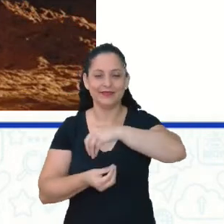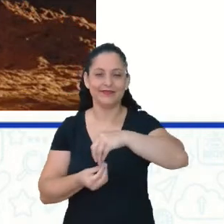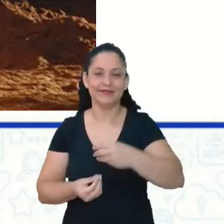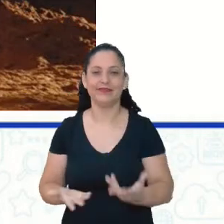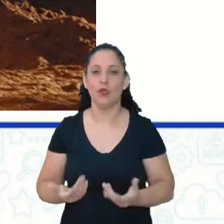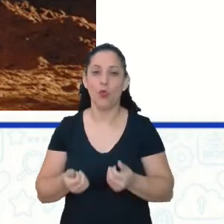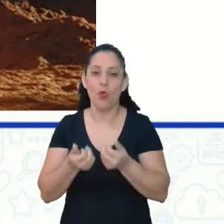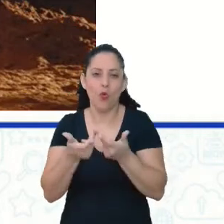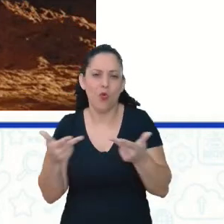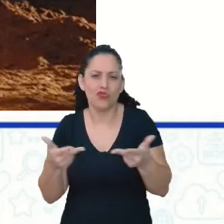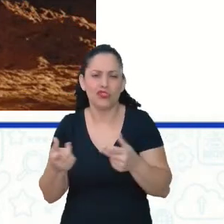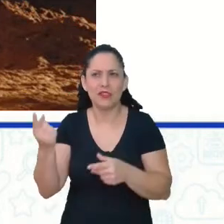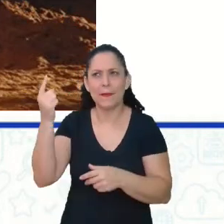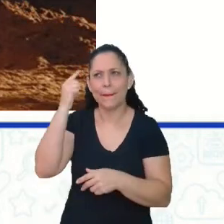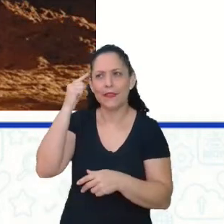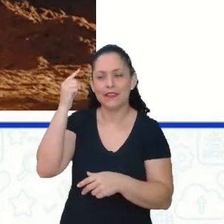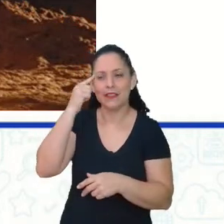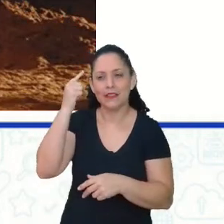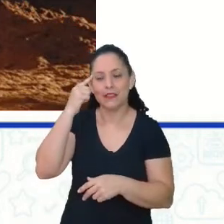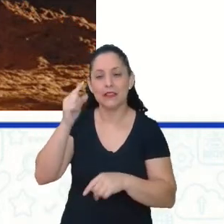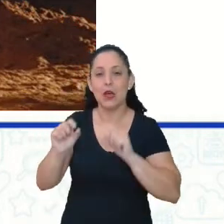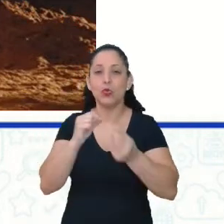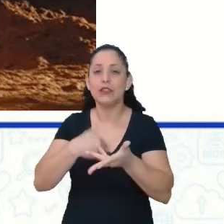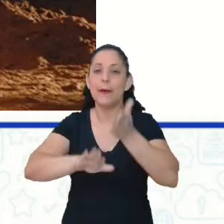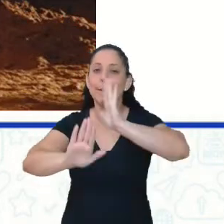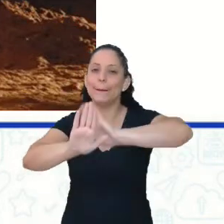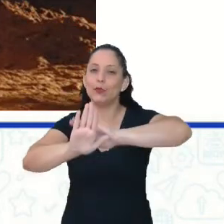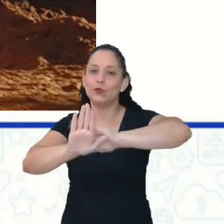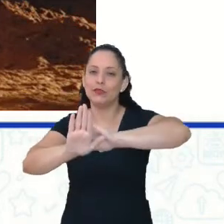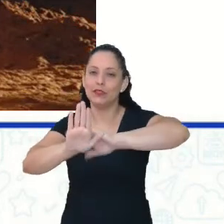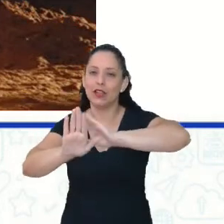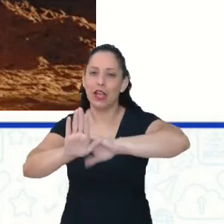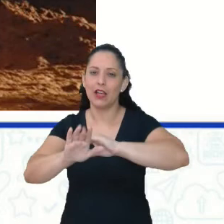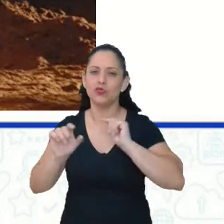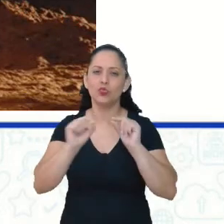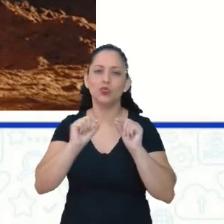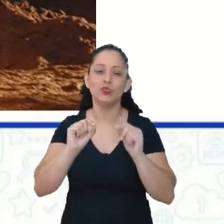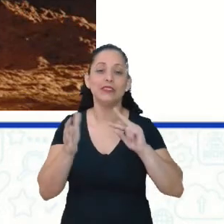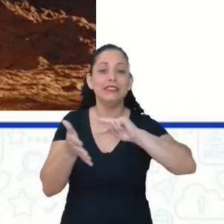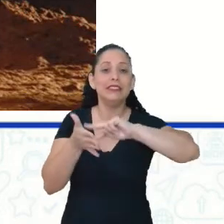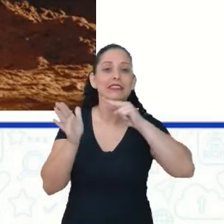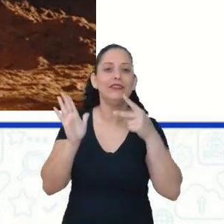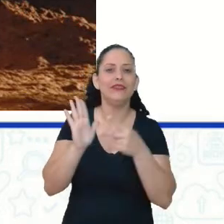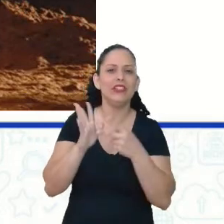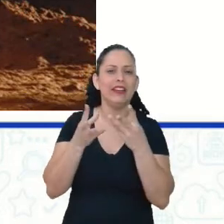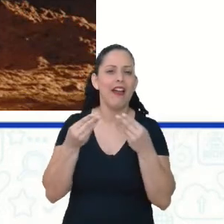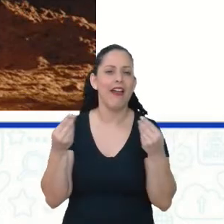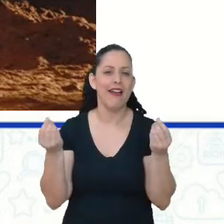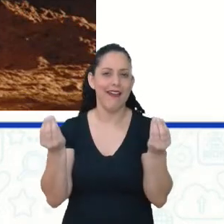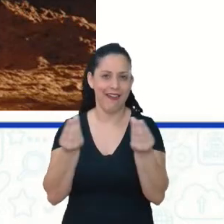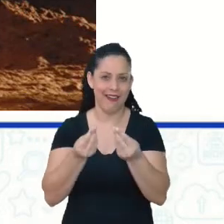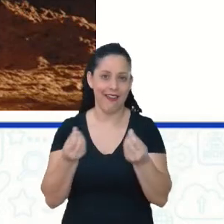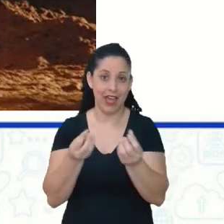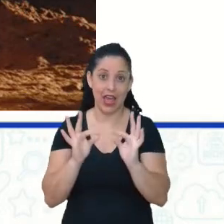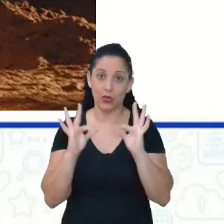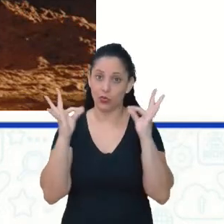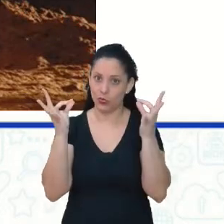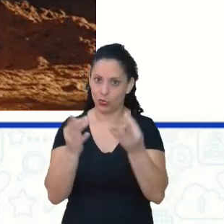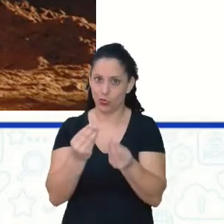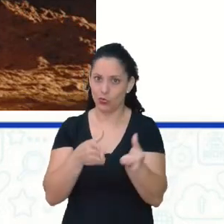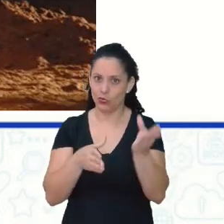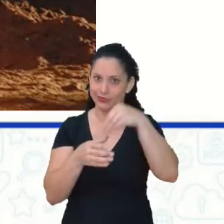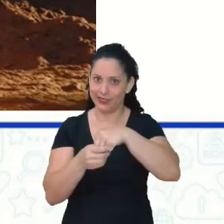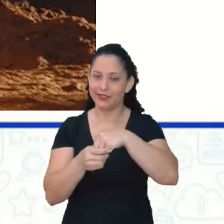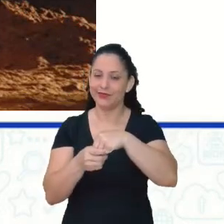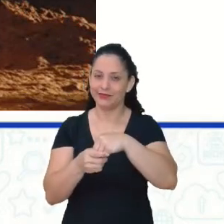elementos para a gente pensar o subjetivo, né? O simbólico. Então, todos esses elementos eles estão presentes nessa